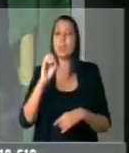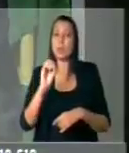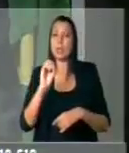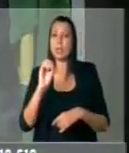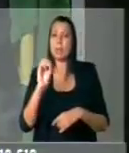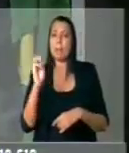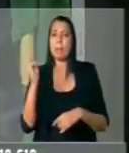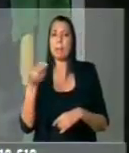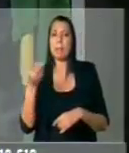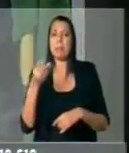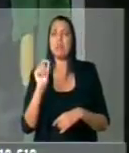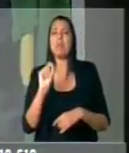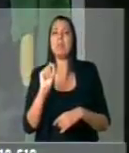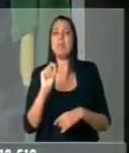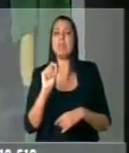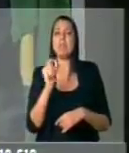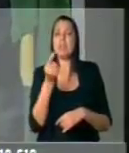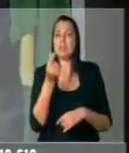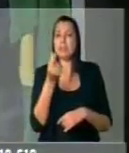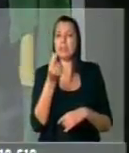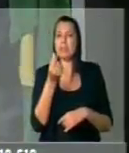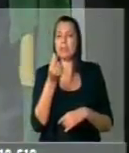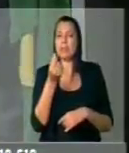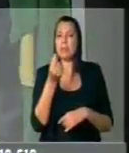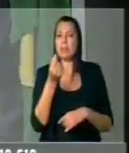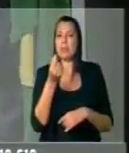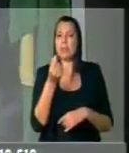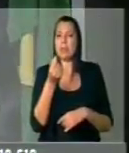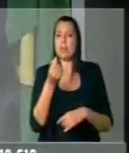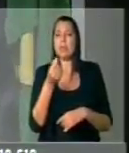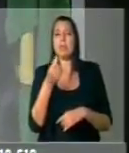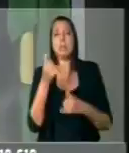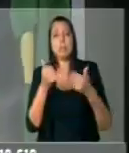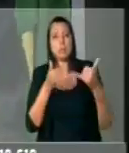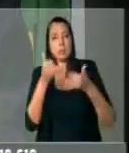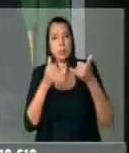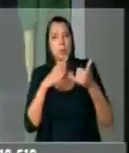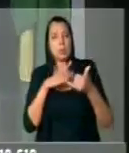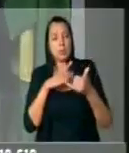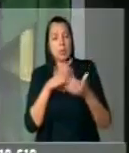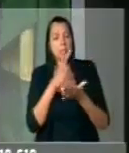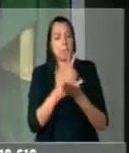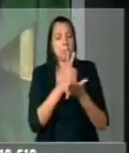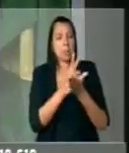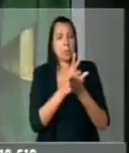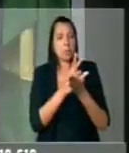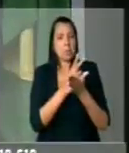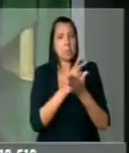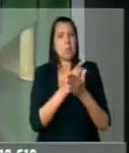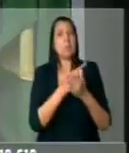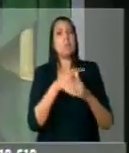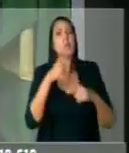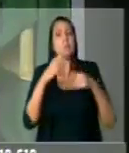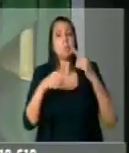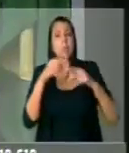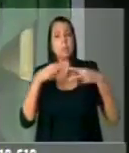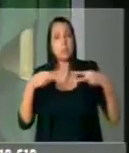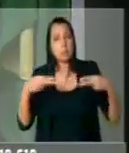faturamento nos cassinos para dar o mesmo que dá os outros produtos. Na hora que